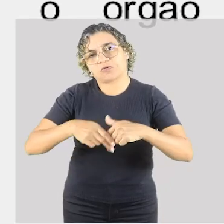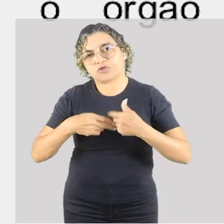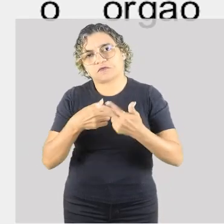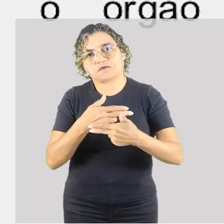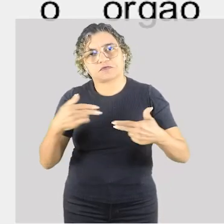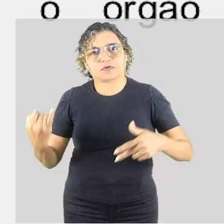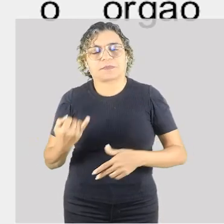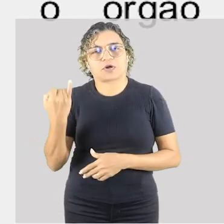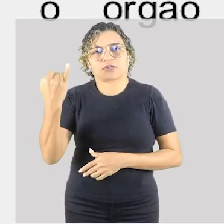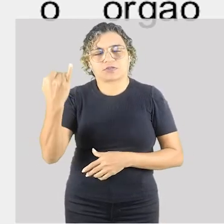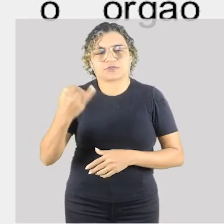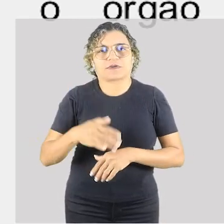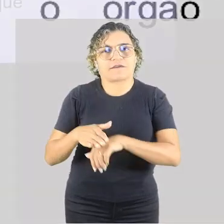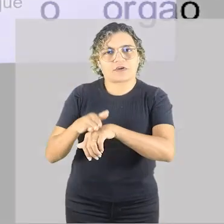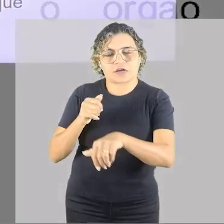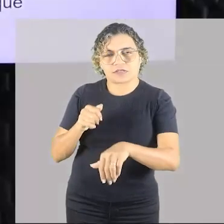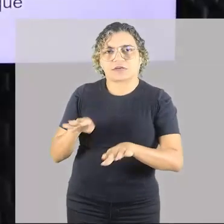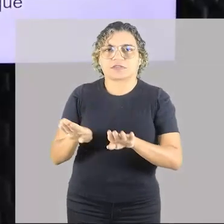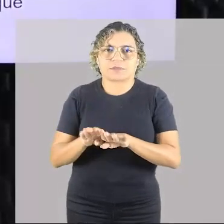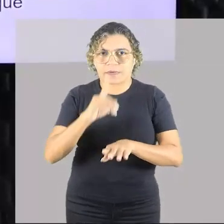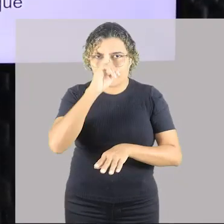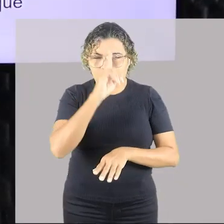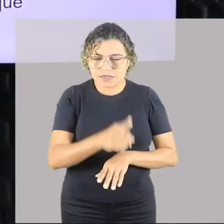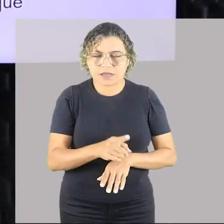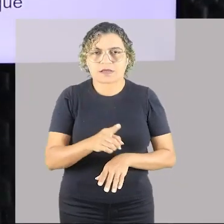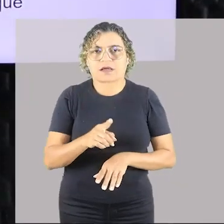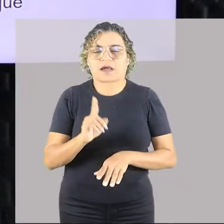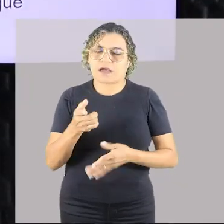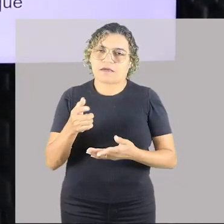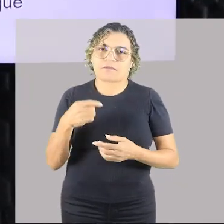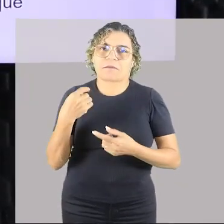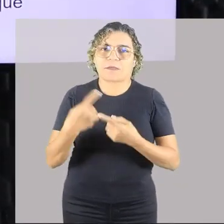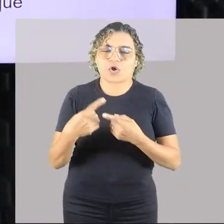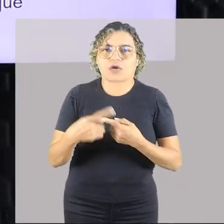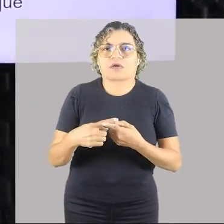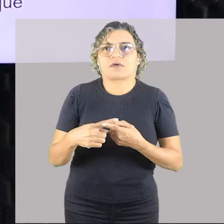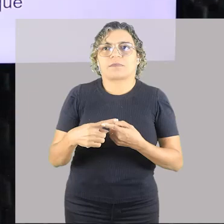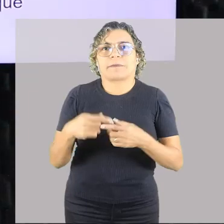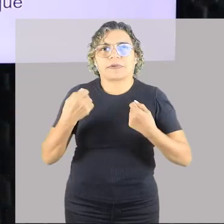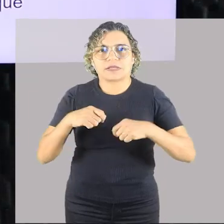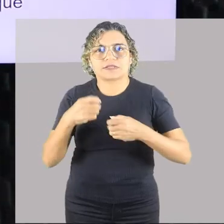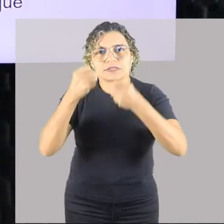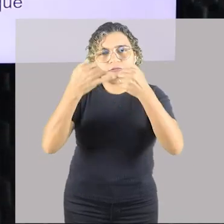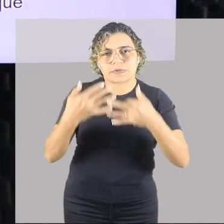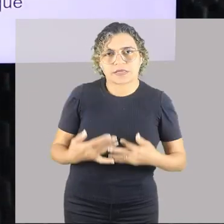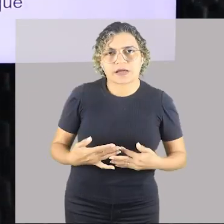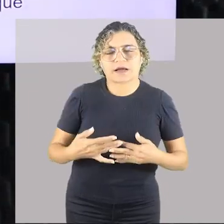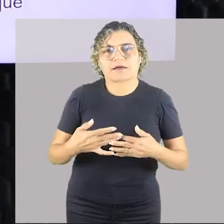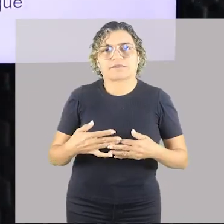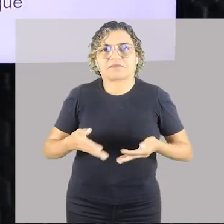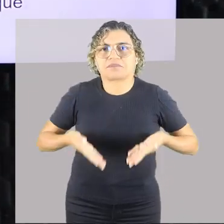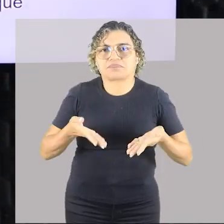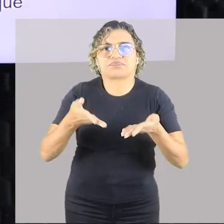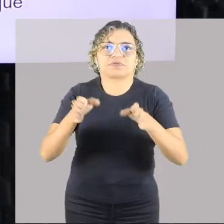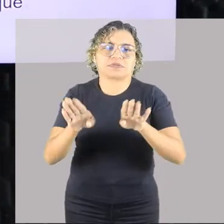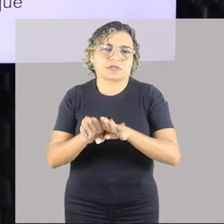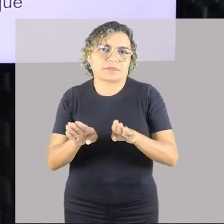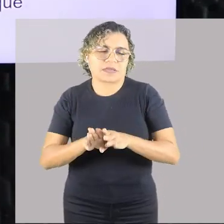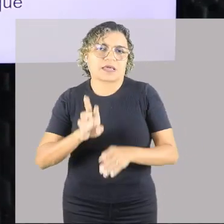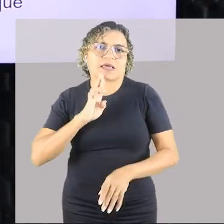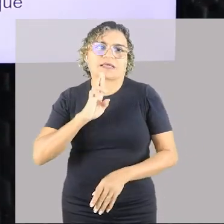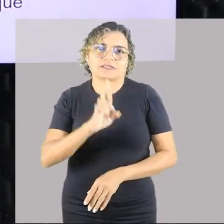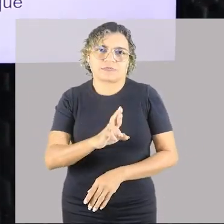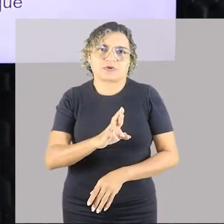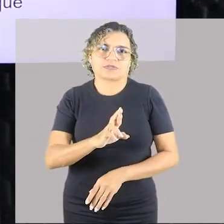motivos relevantes. Avocação e delegação, princípio da motivação, justificativa, motivação. Eu tenho aqui muito